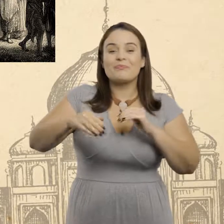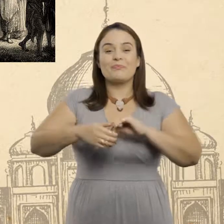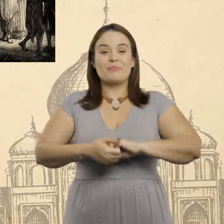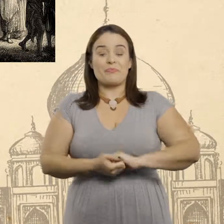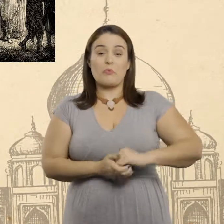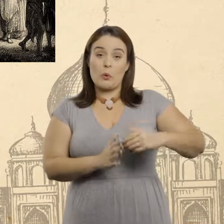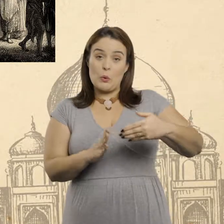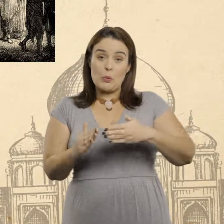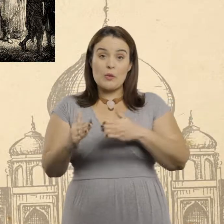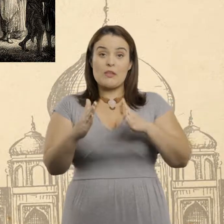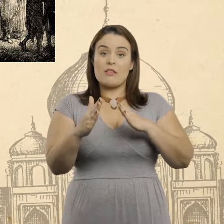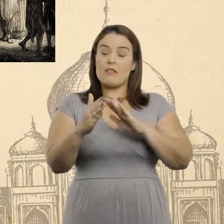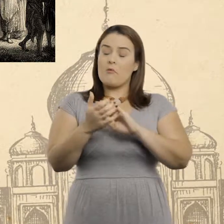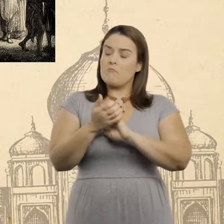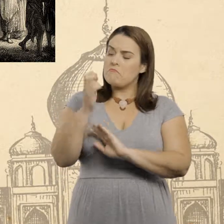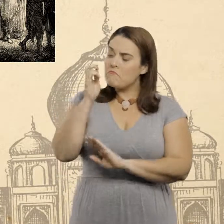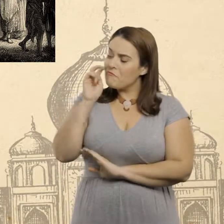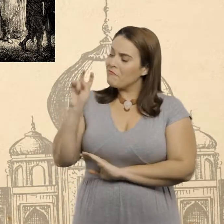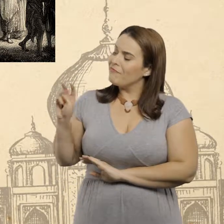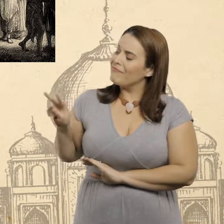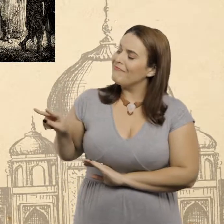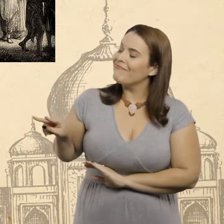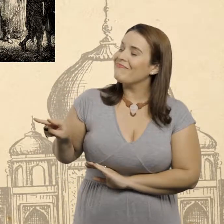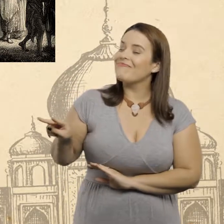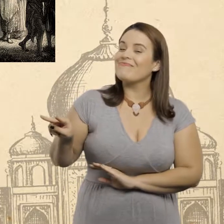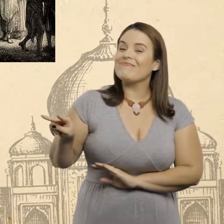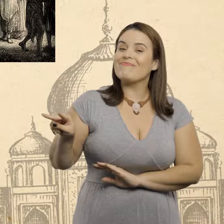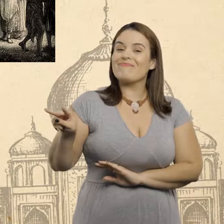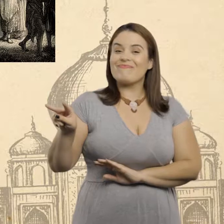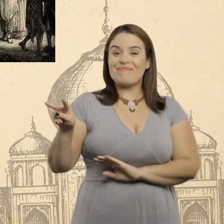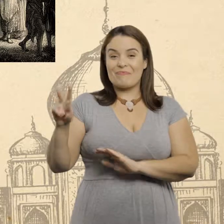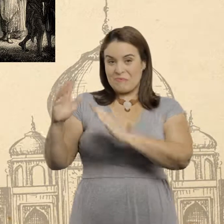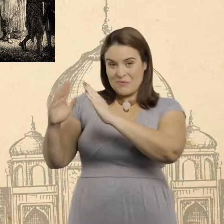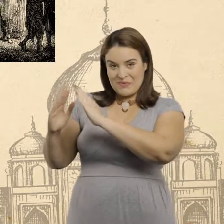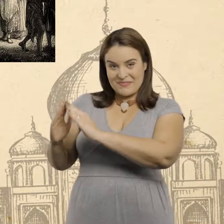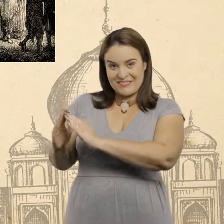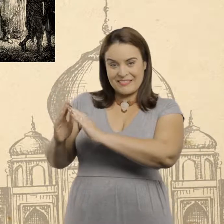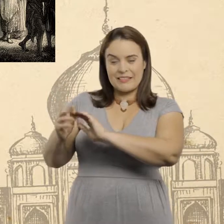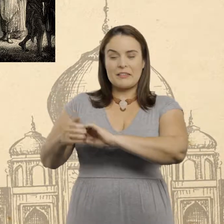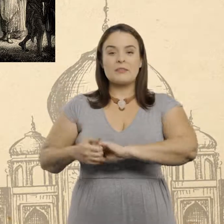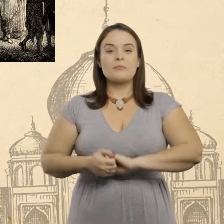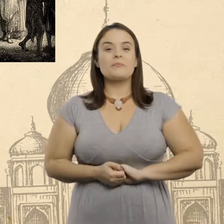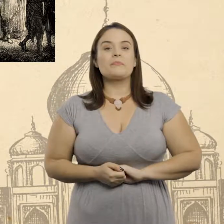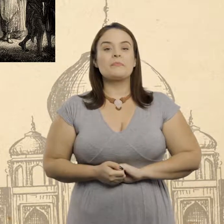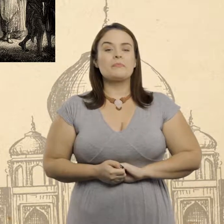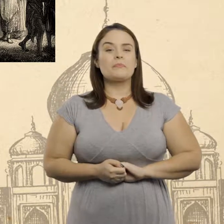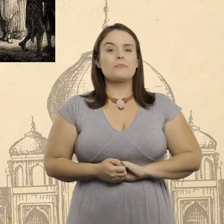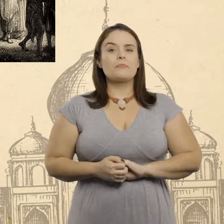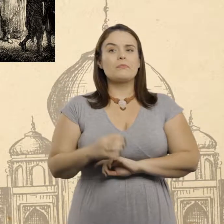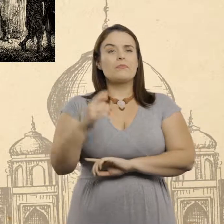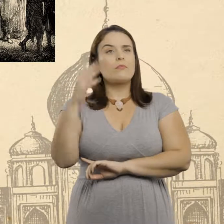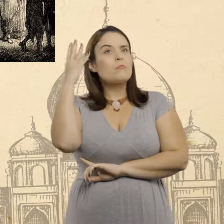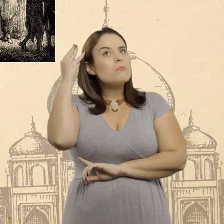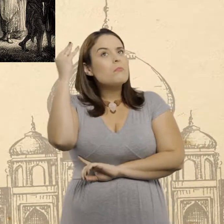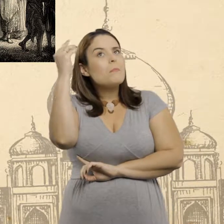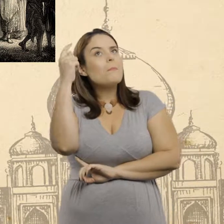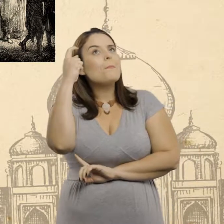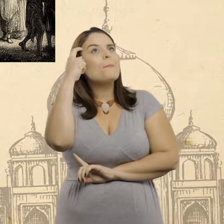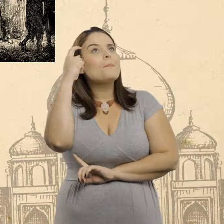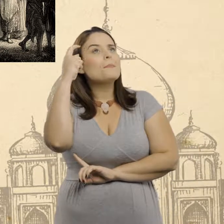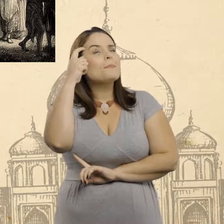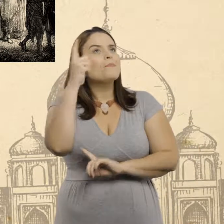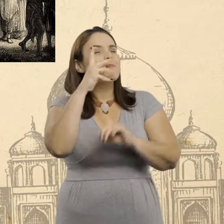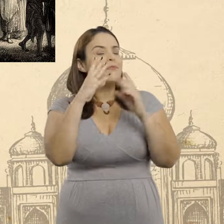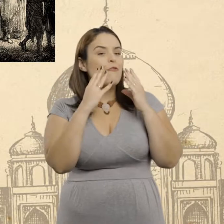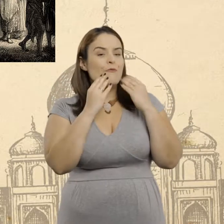caminho, várias vezes, eles avistaram habitantes da região. Passepartout ficou preocupado com o que Phileas Fogg faria